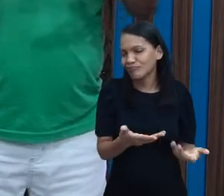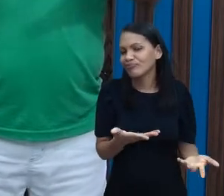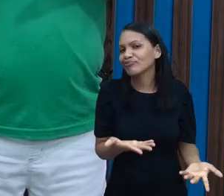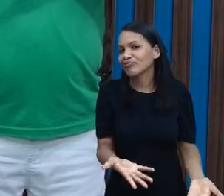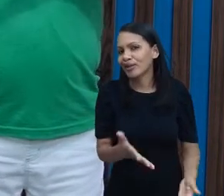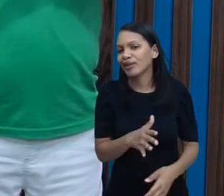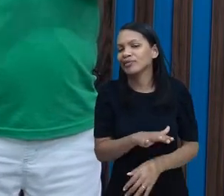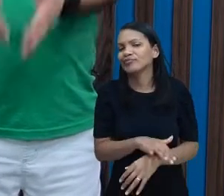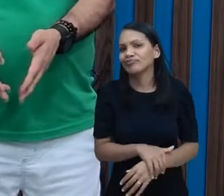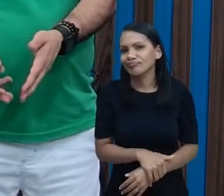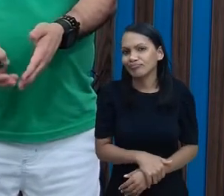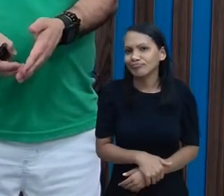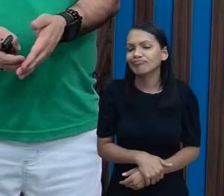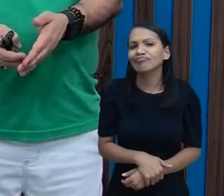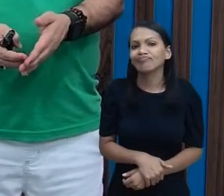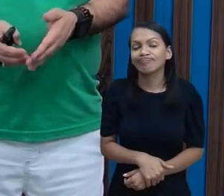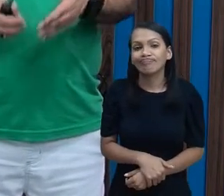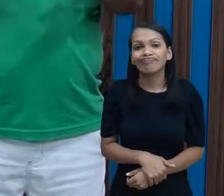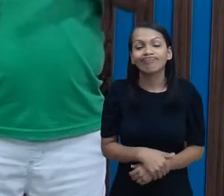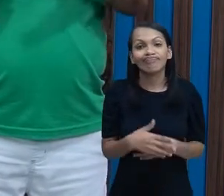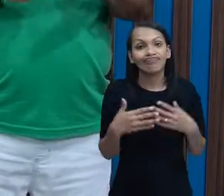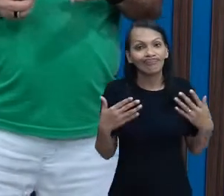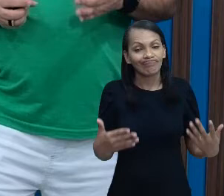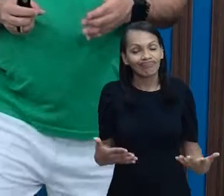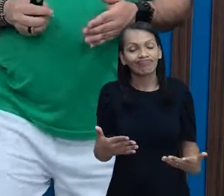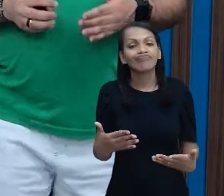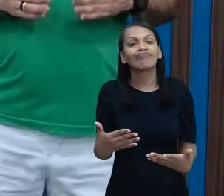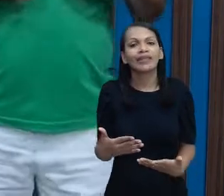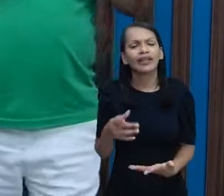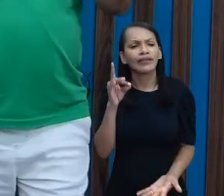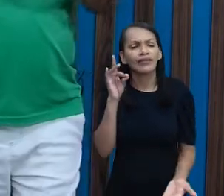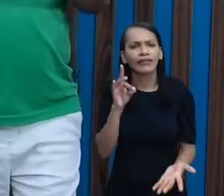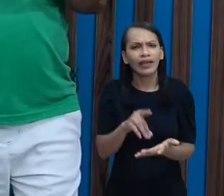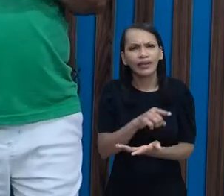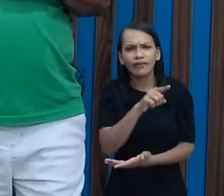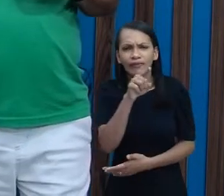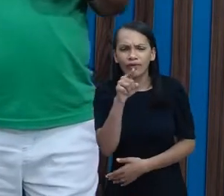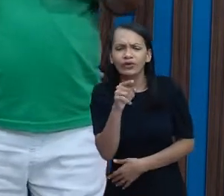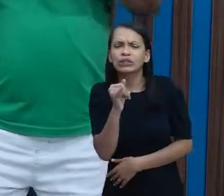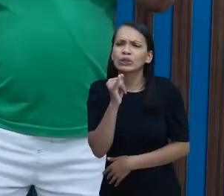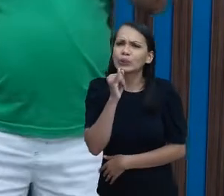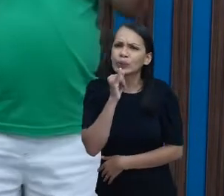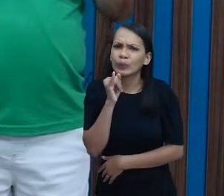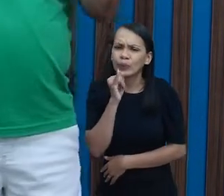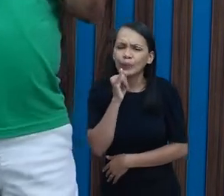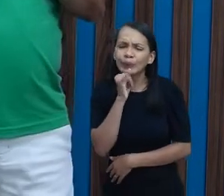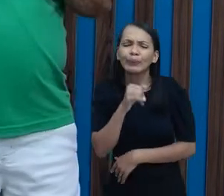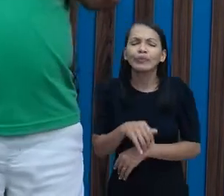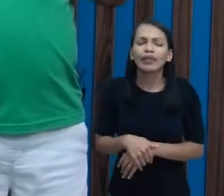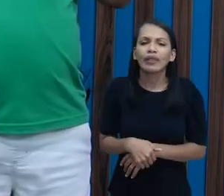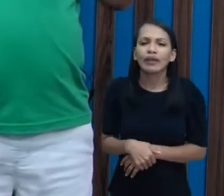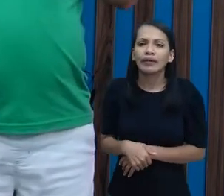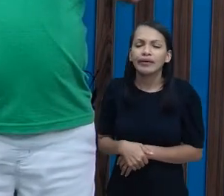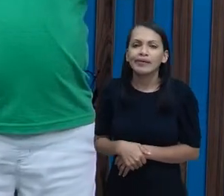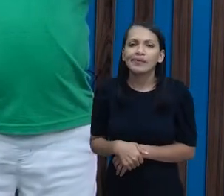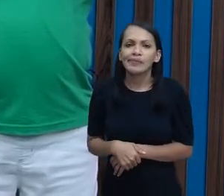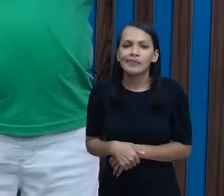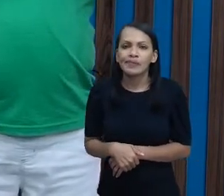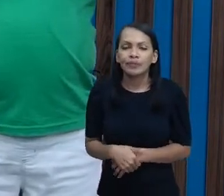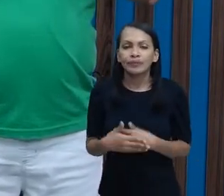produzidos por esses países. Então, na realidade, é como se você tivesse ali uma